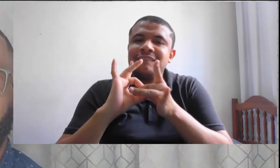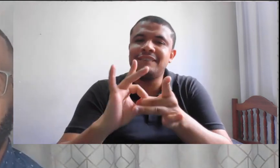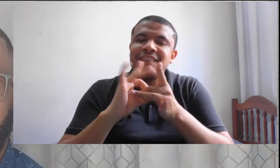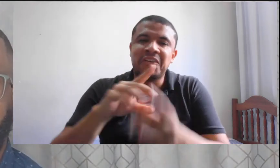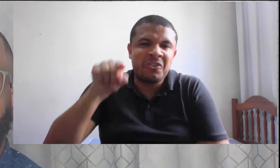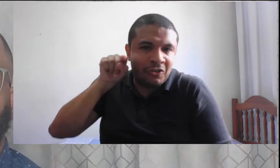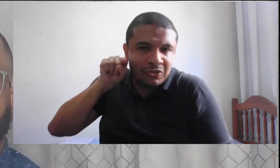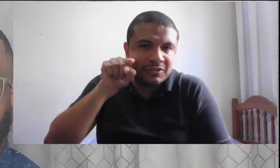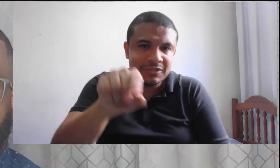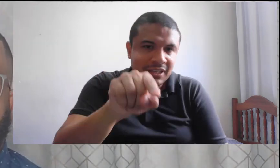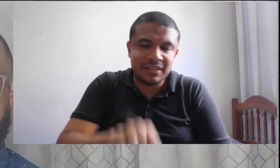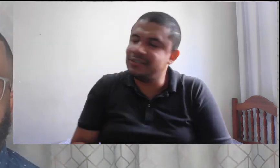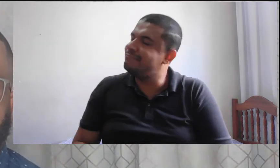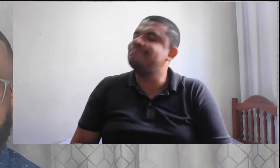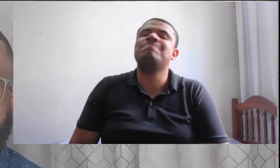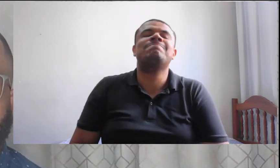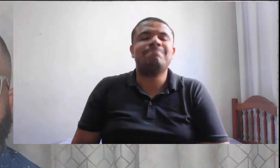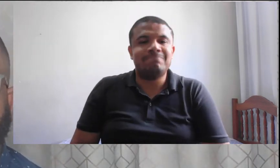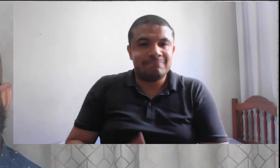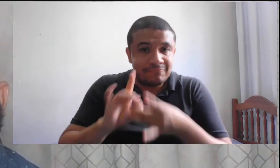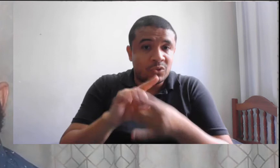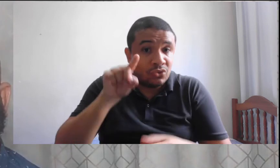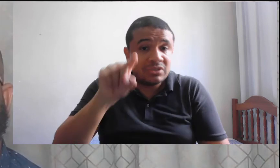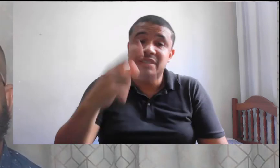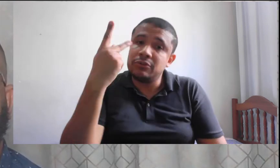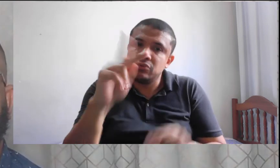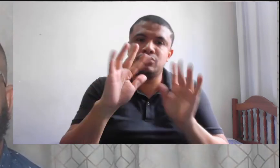trono dentro de sua casa, Pai.